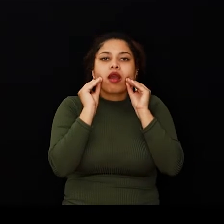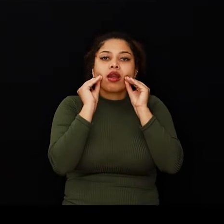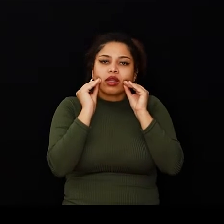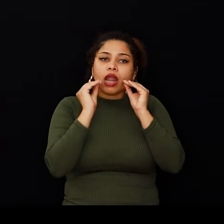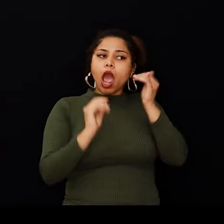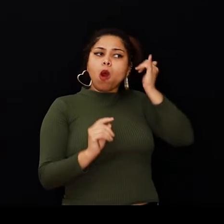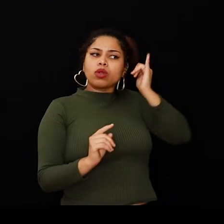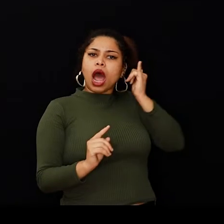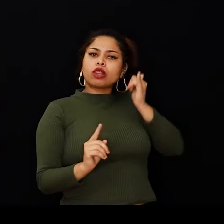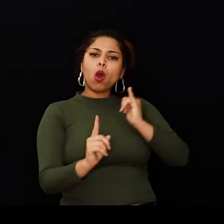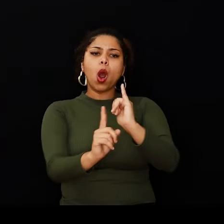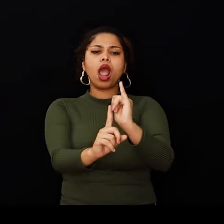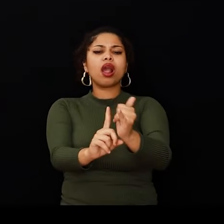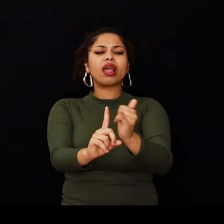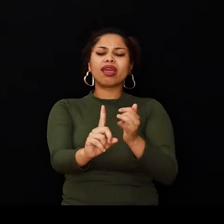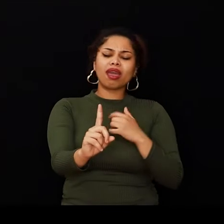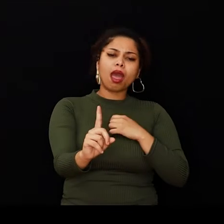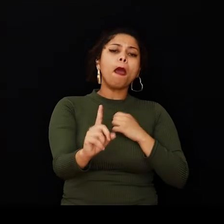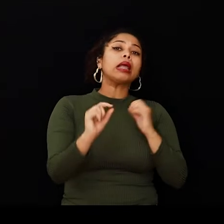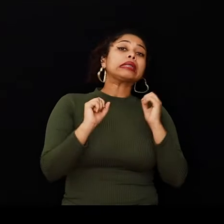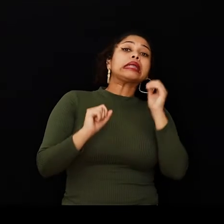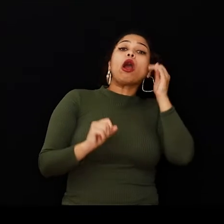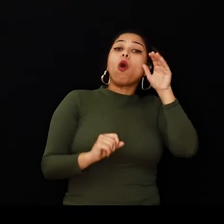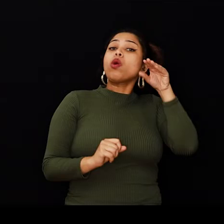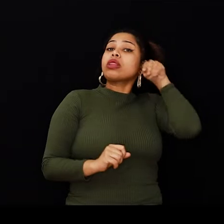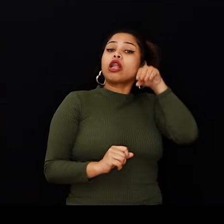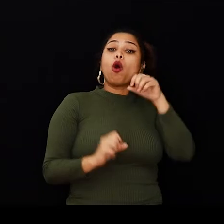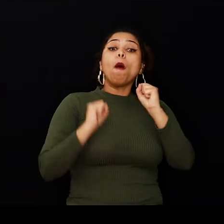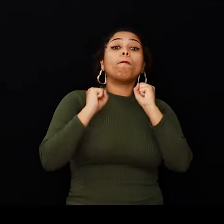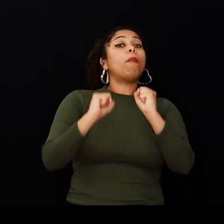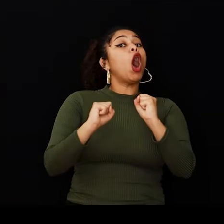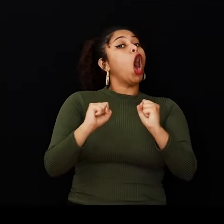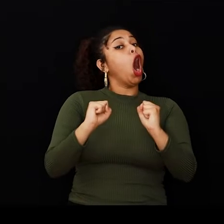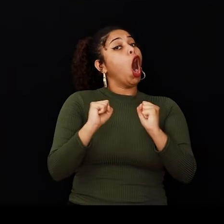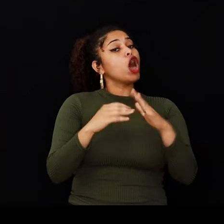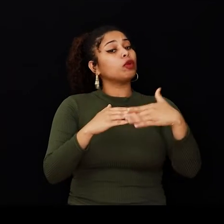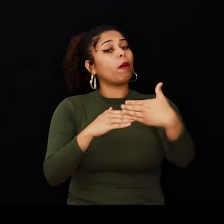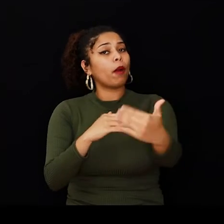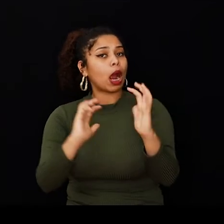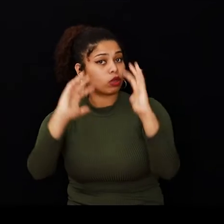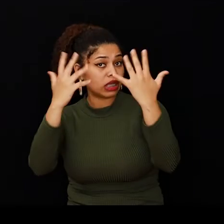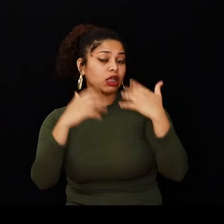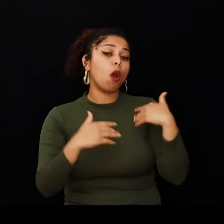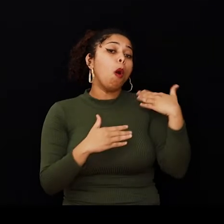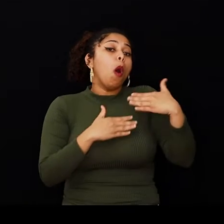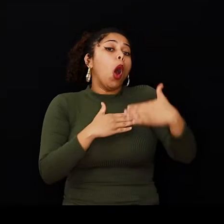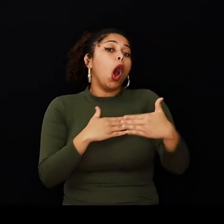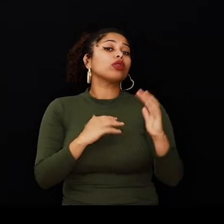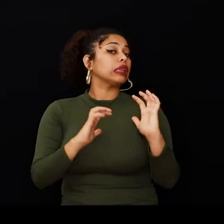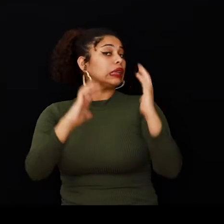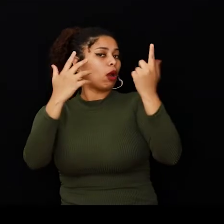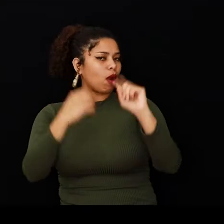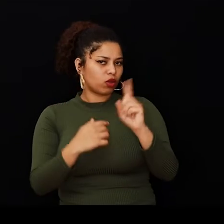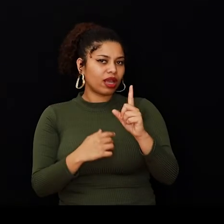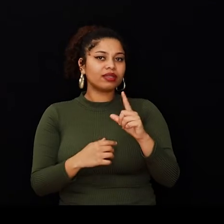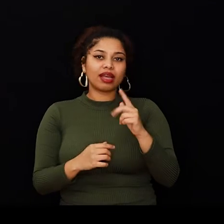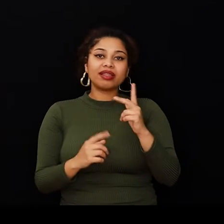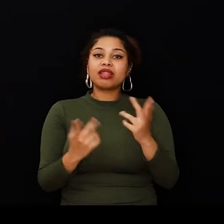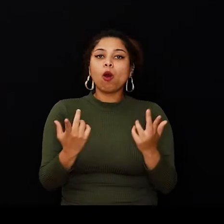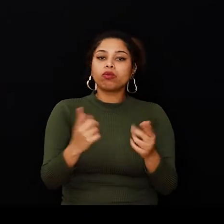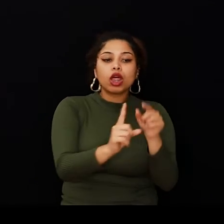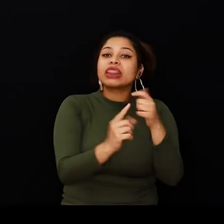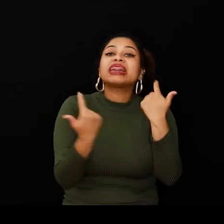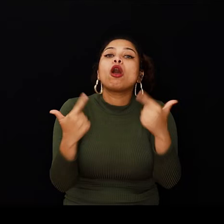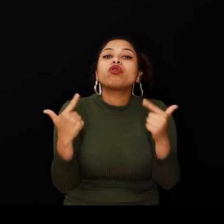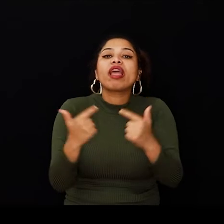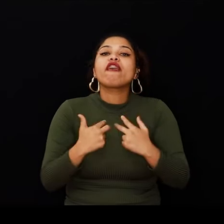essas elucubrações do narrador, né, que fica toda hora falando o que pode acontecer, o que não pode acontecer na narrativa, né? Então tem esse apagamento um